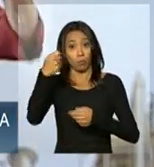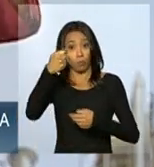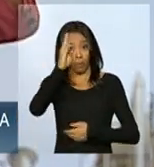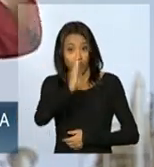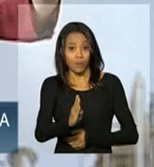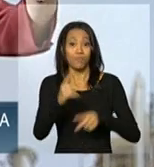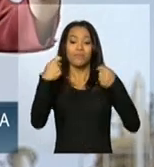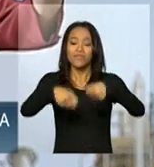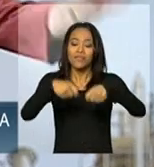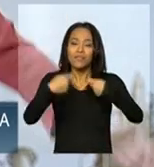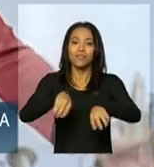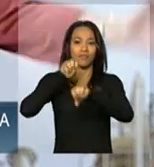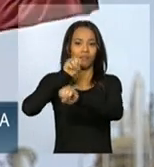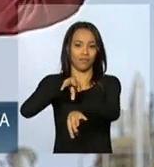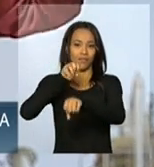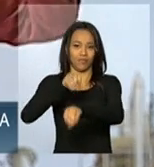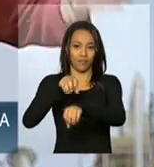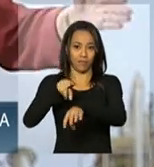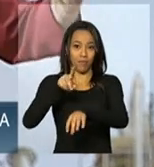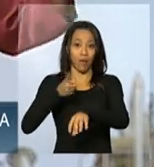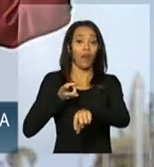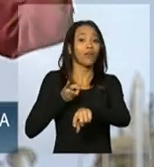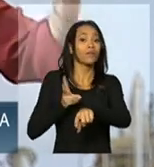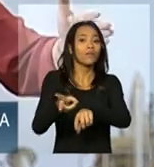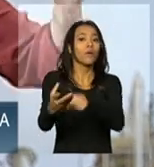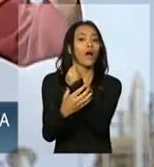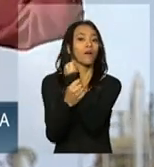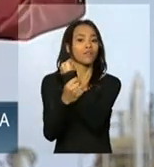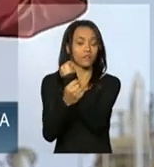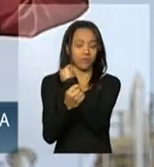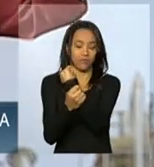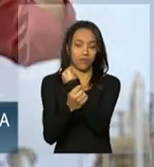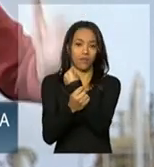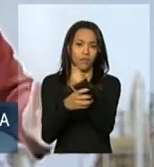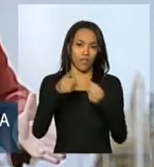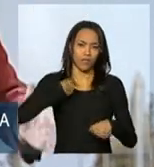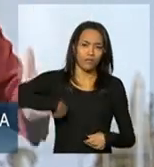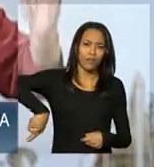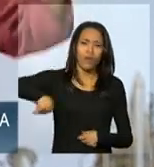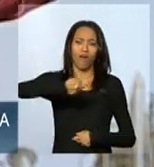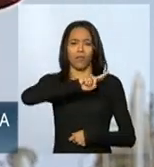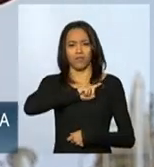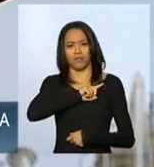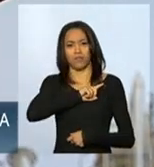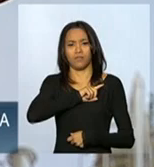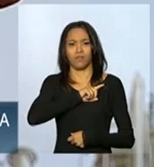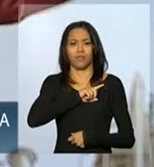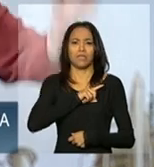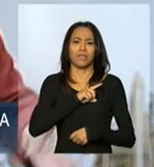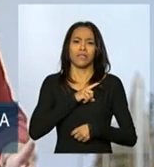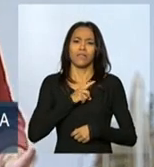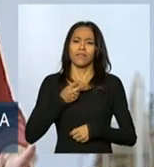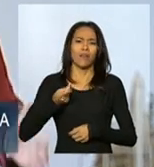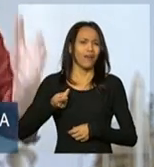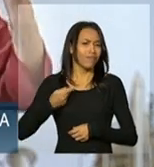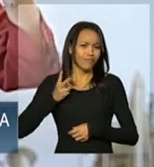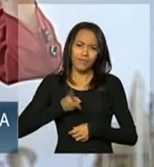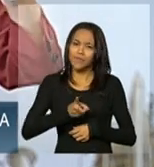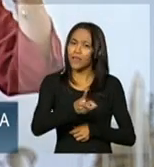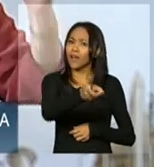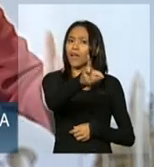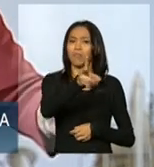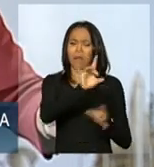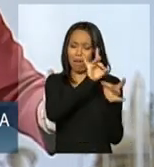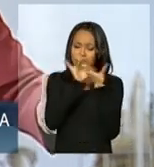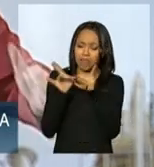educação tanto para garantir que nós saiamos de forma perene